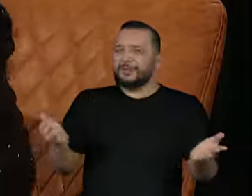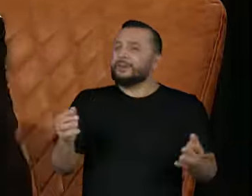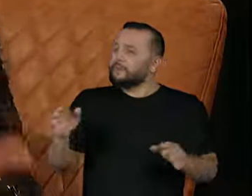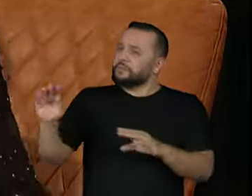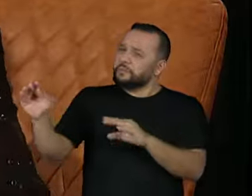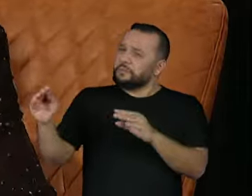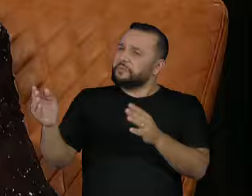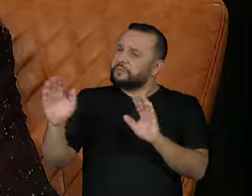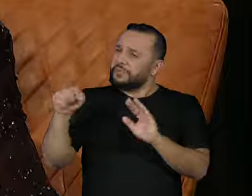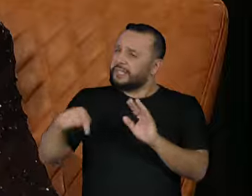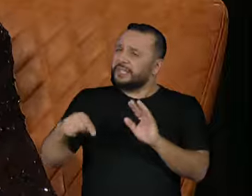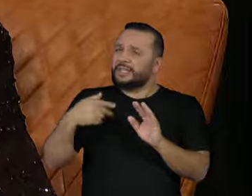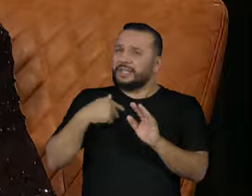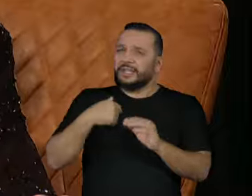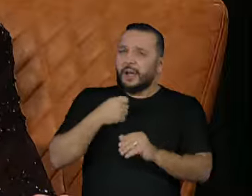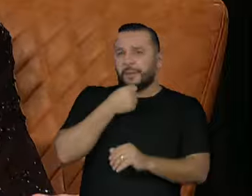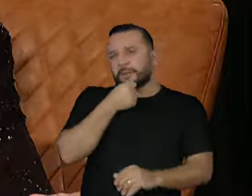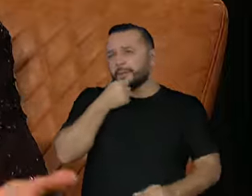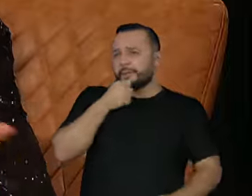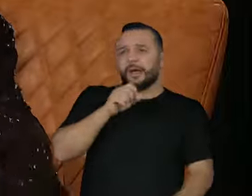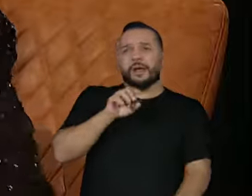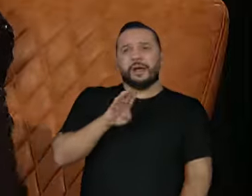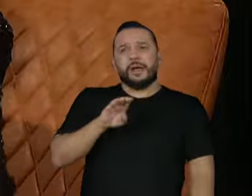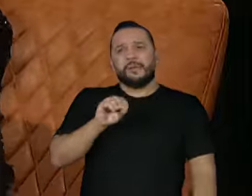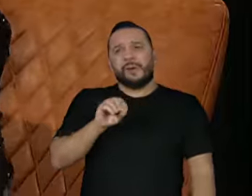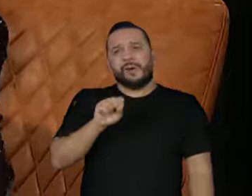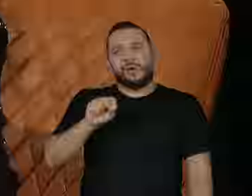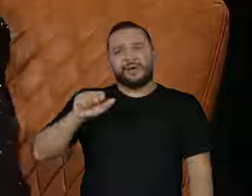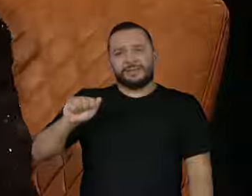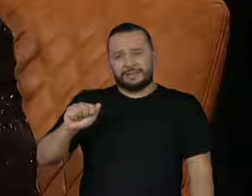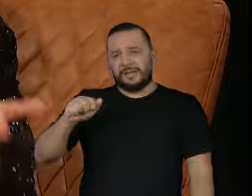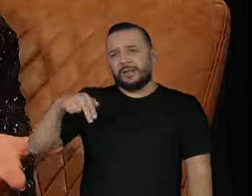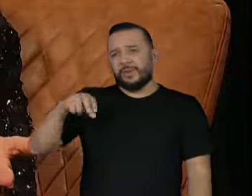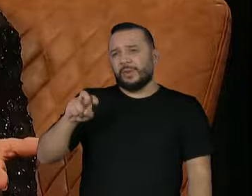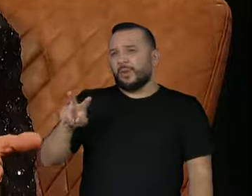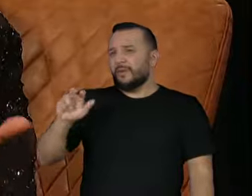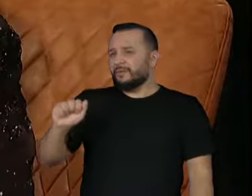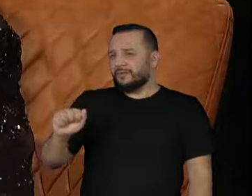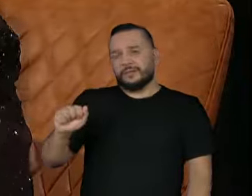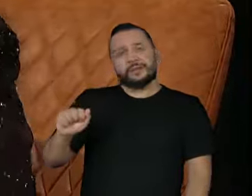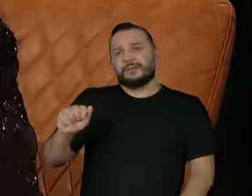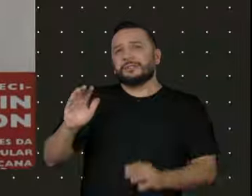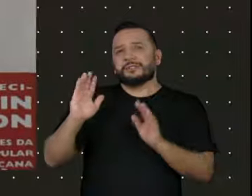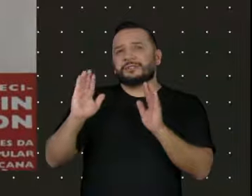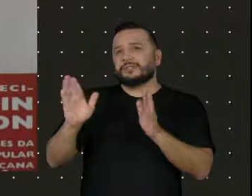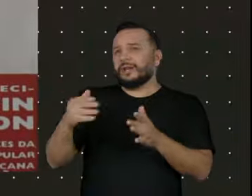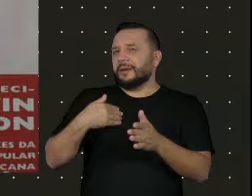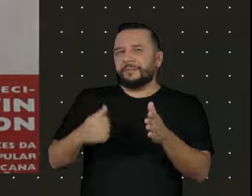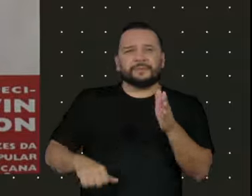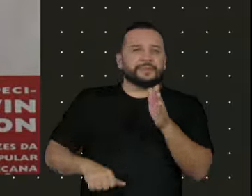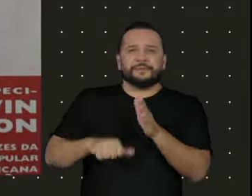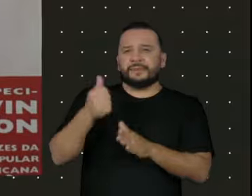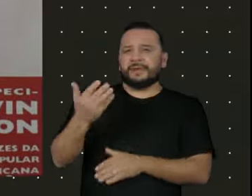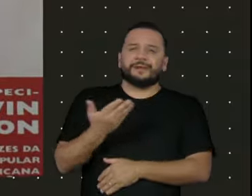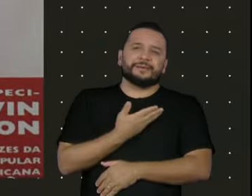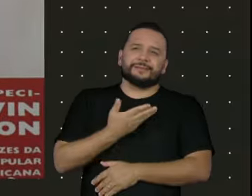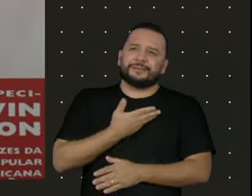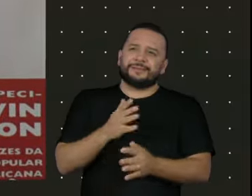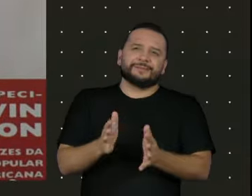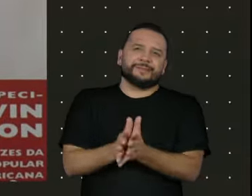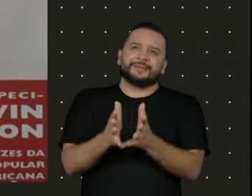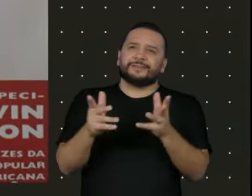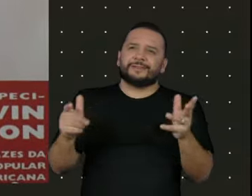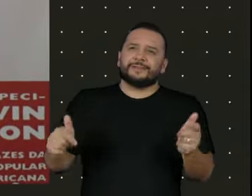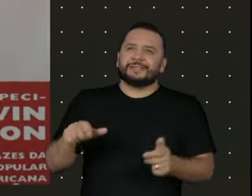ser mais uma cantora de bossa nova, né? A grande primeira cantora de bossa nova, minha amiga maravilhosa, que foi a